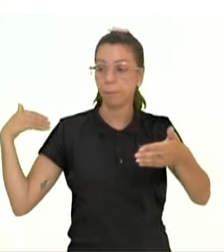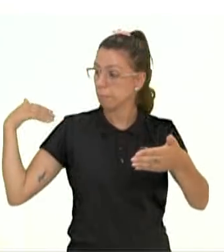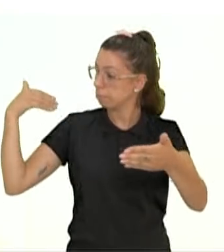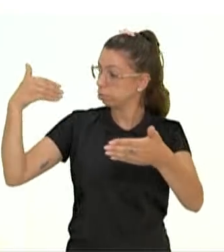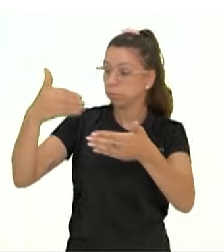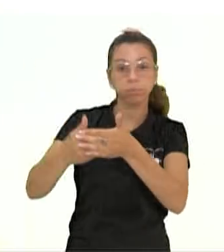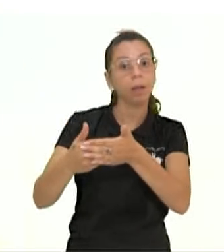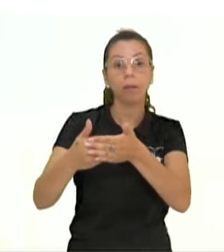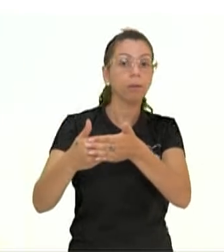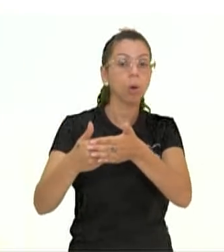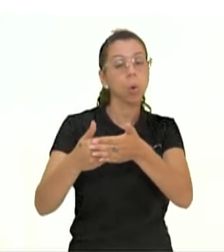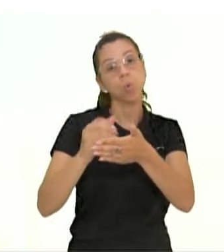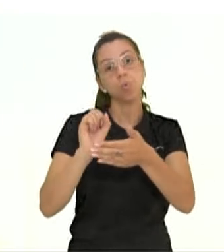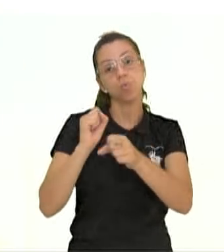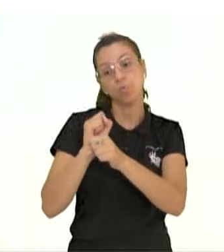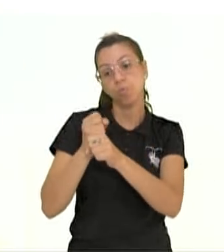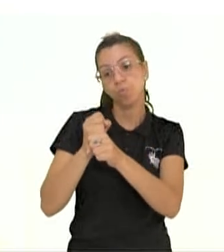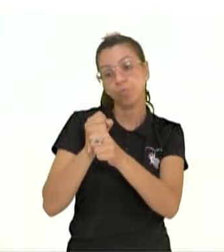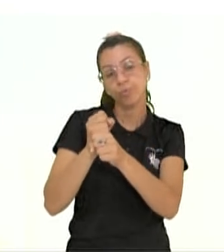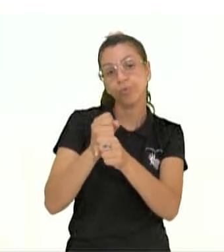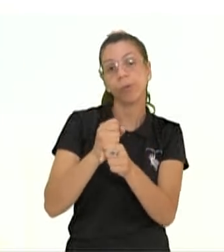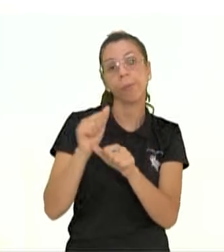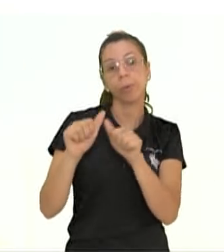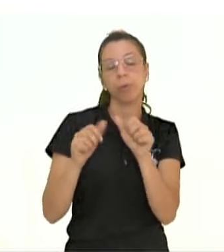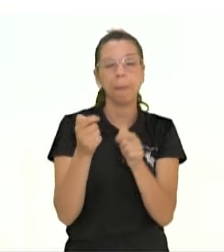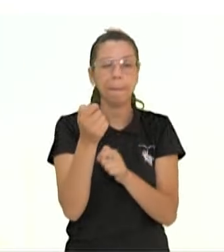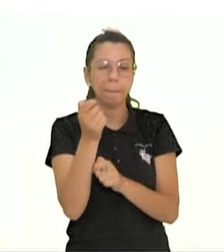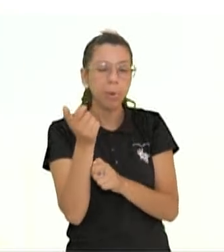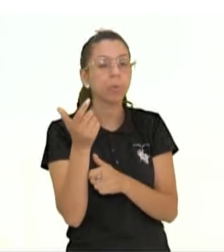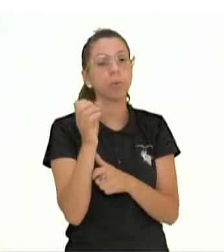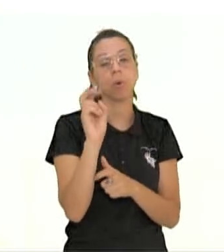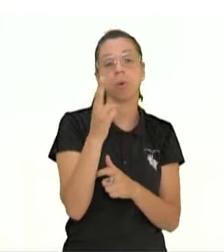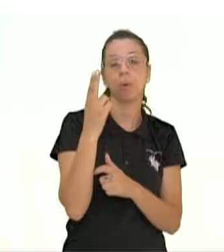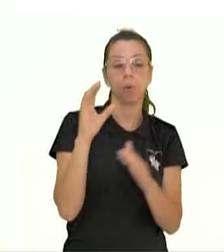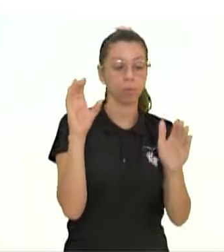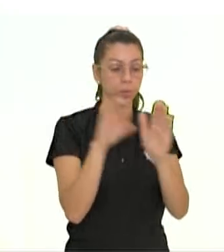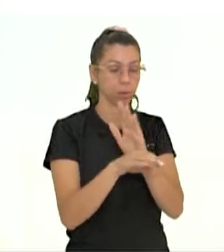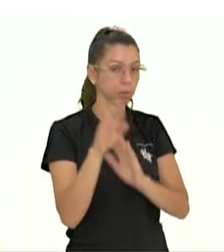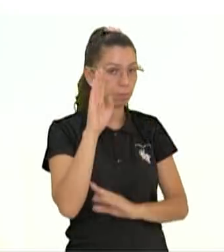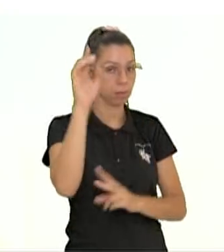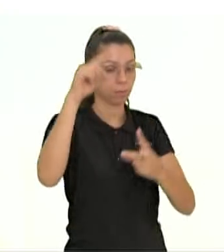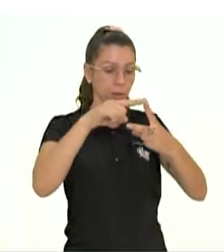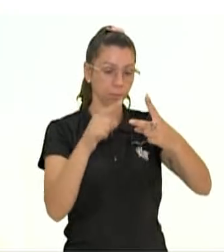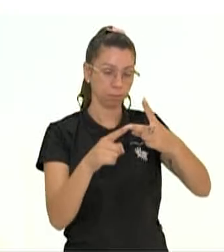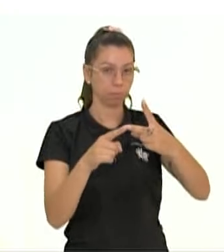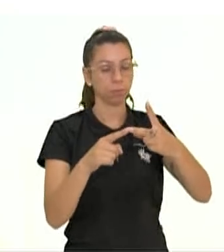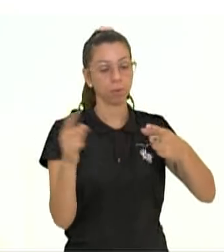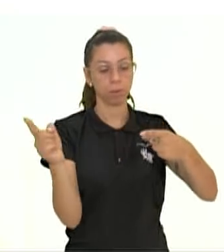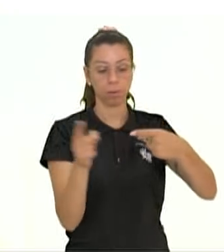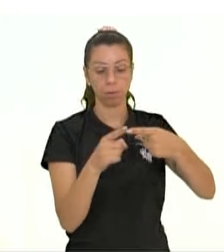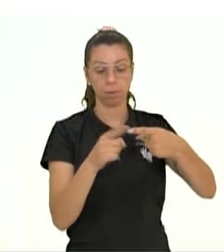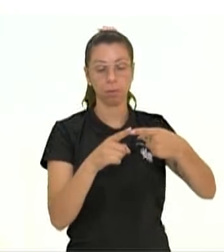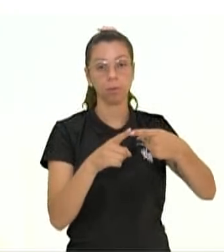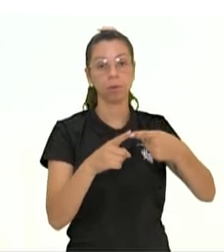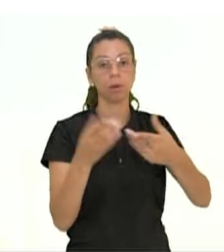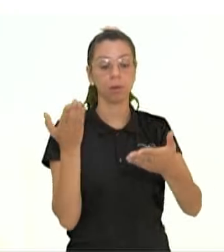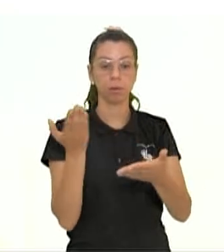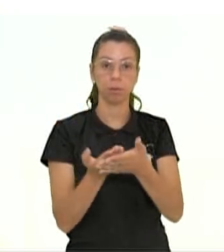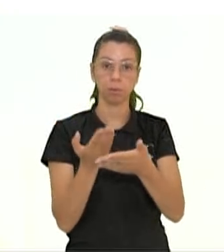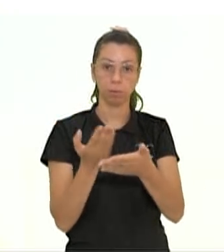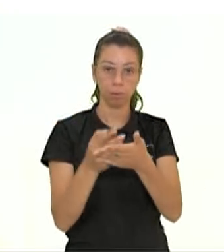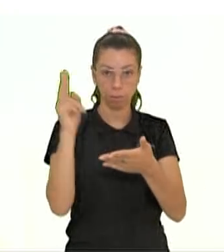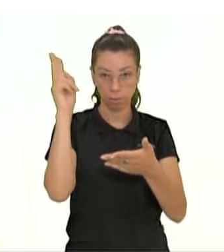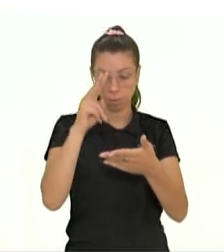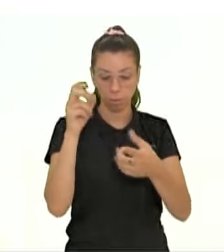não mudou, ou mudou muito pouco. Enfim, os dois conceitos principais da nossa aula de hoje. A história estuda